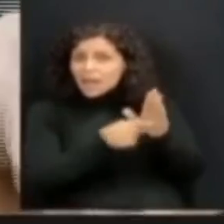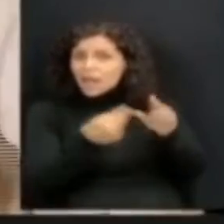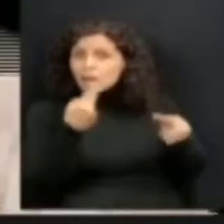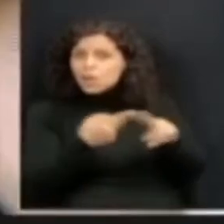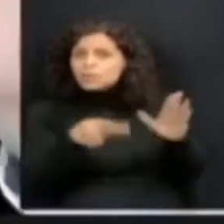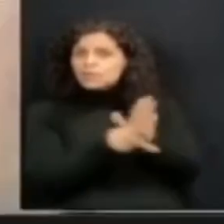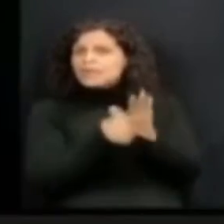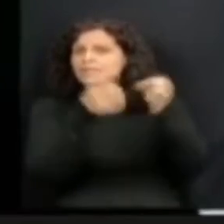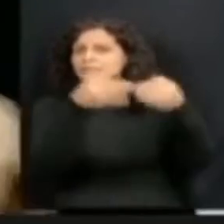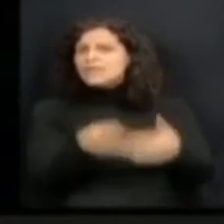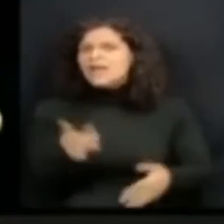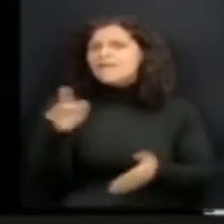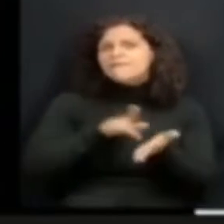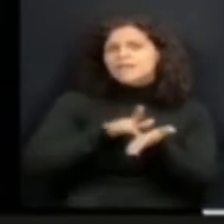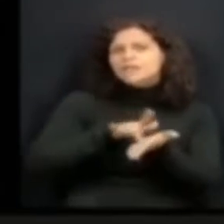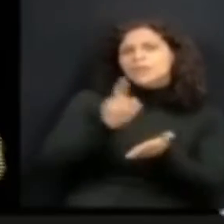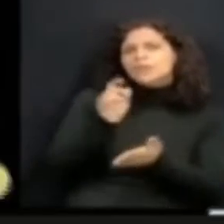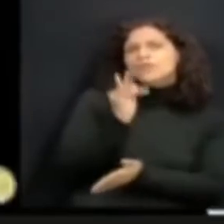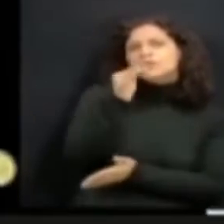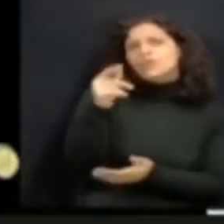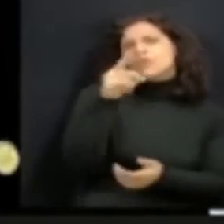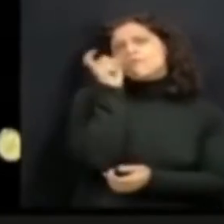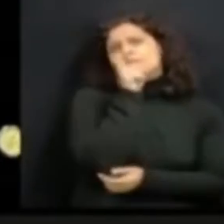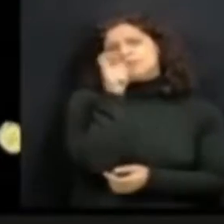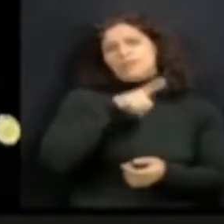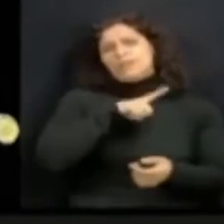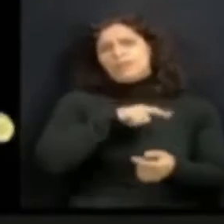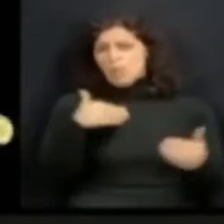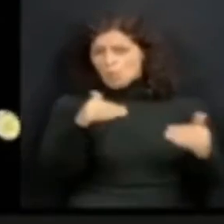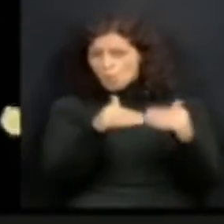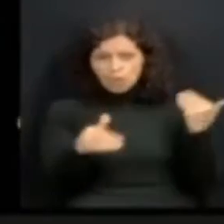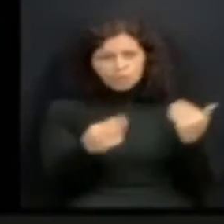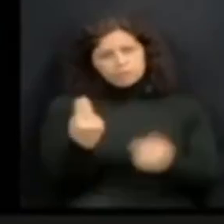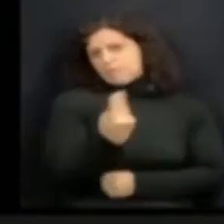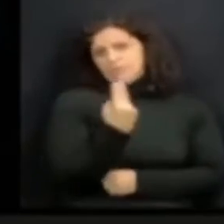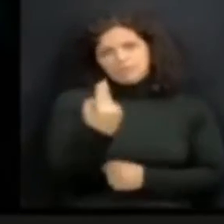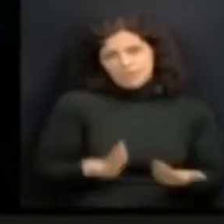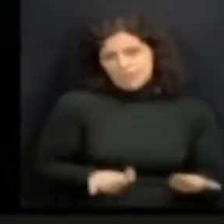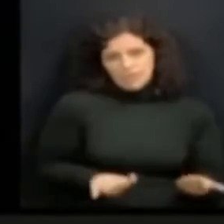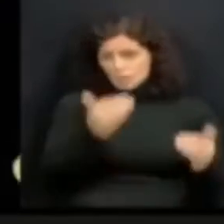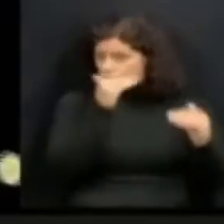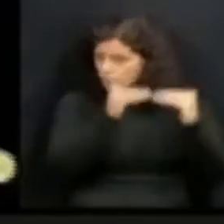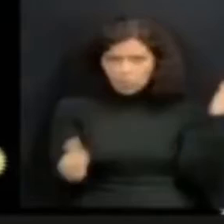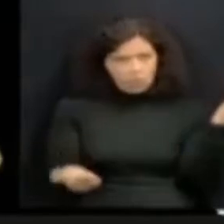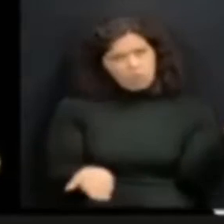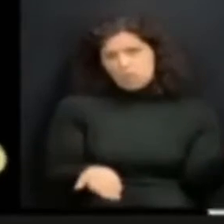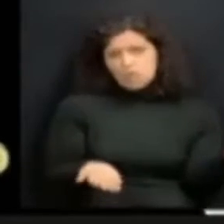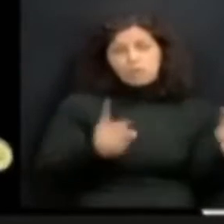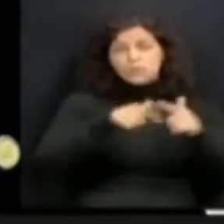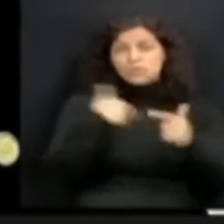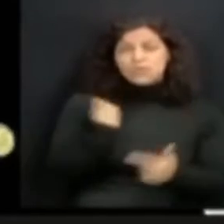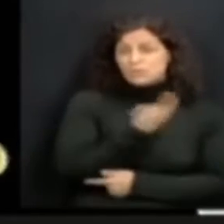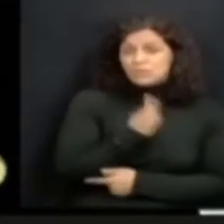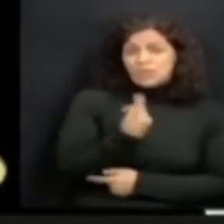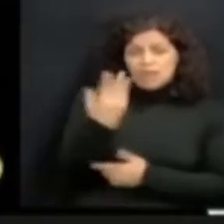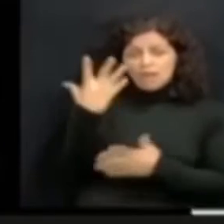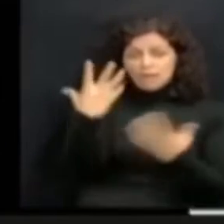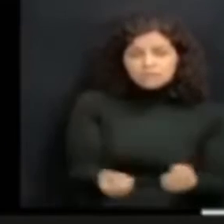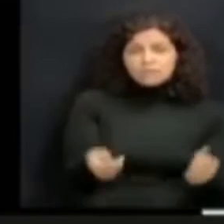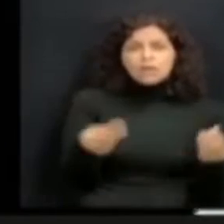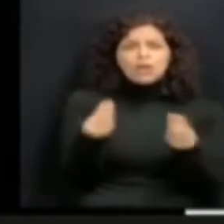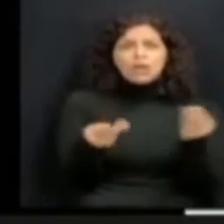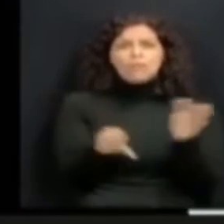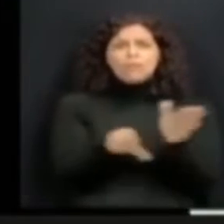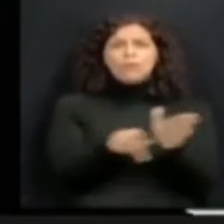uma justificativa no futuro. E eu não tenho como concordar com isso. A gente não pode aceitar que